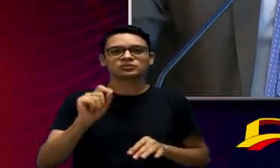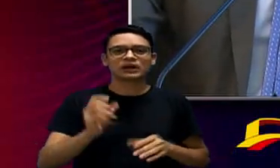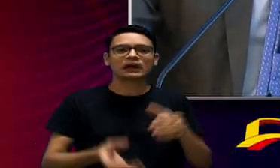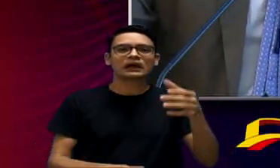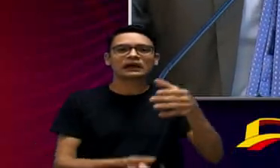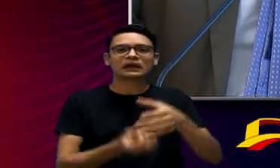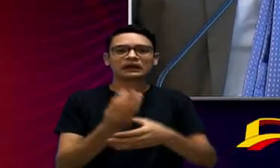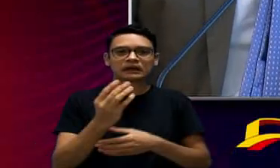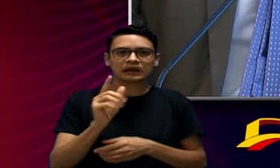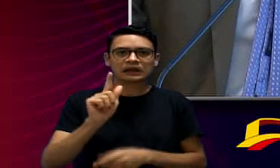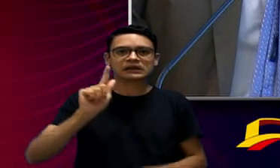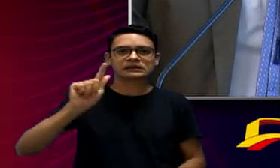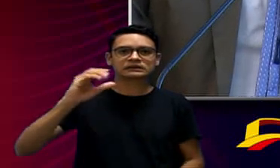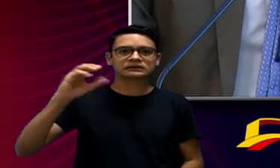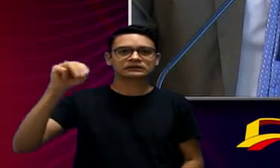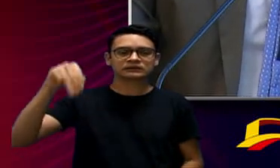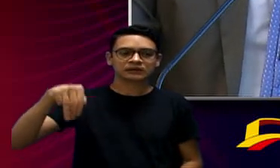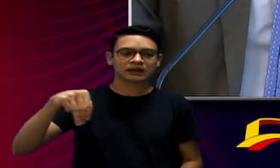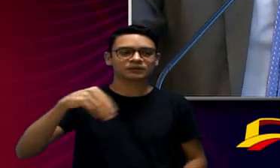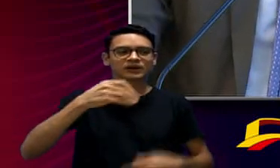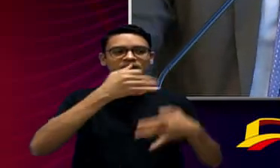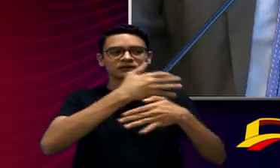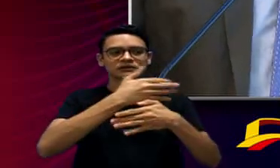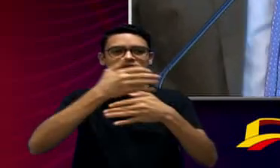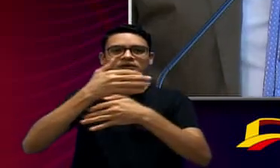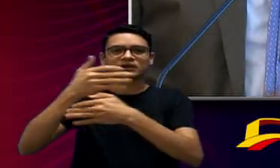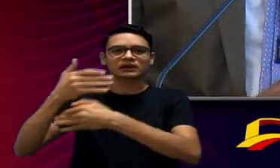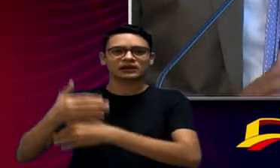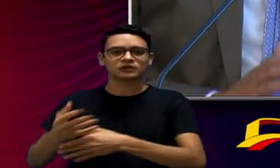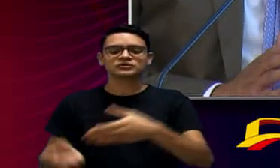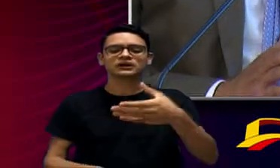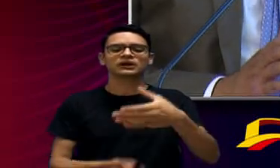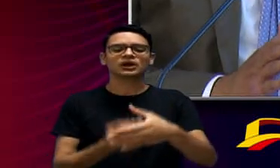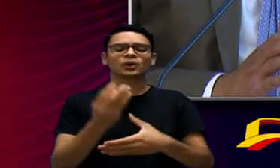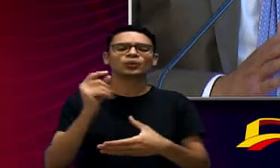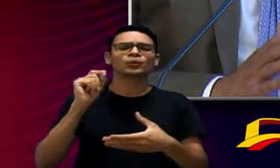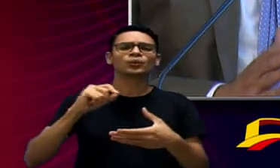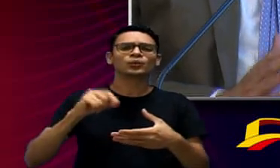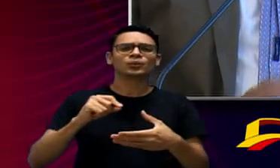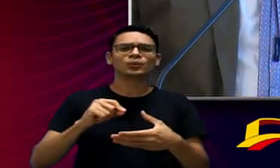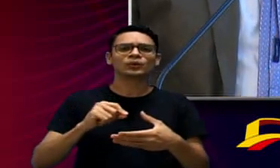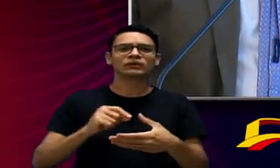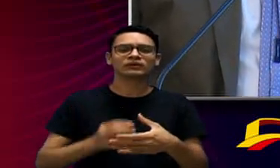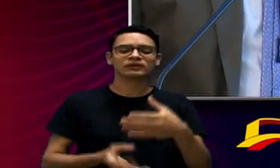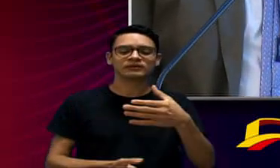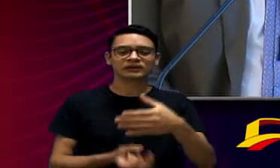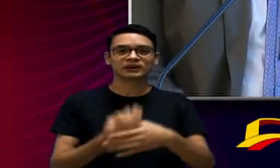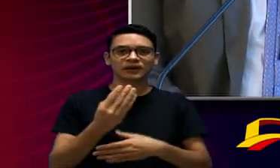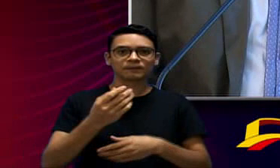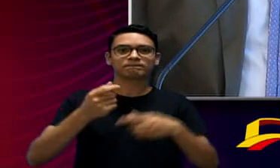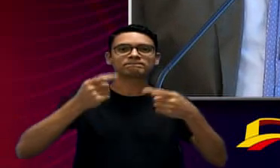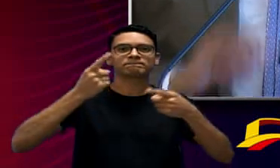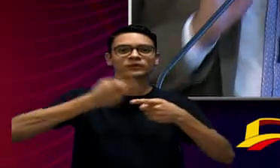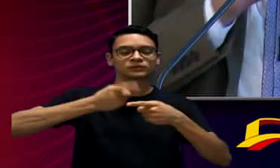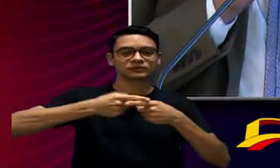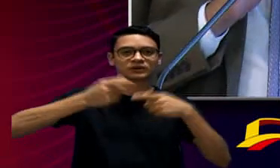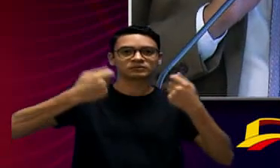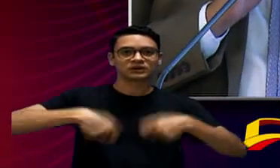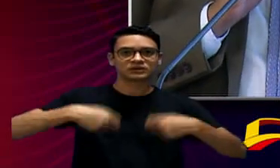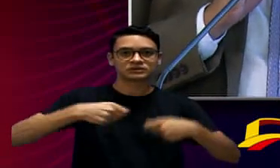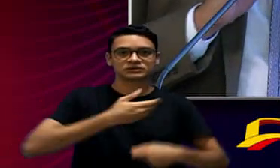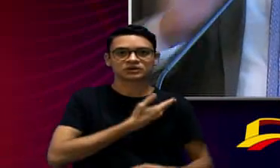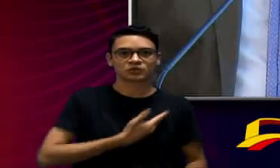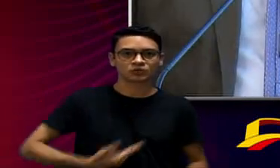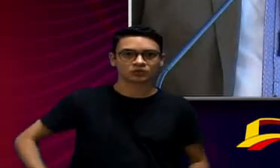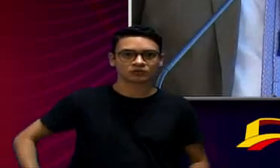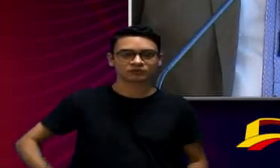guardas municipais, civis, cidades. O que seria essa criação? A criação veio por necessidade, porque o governo do